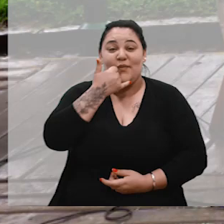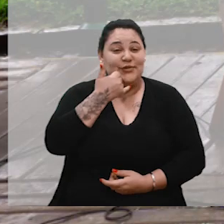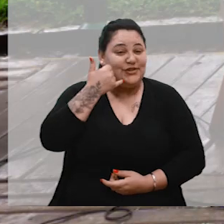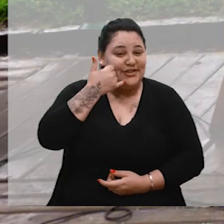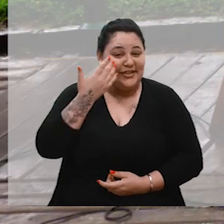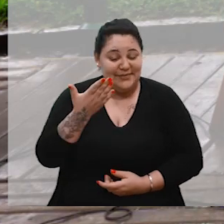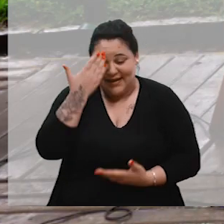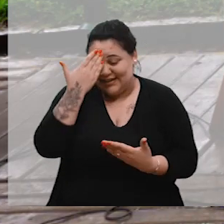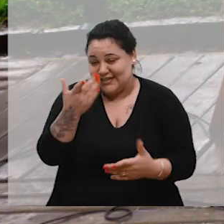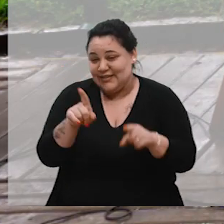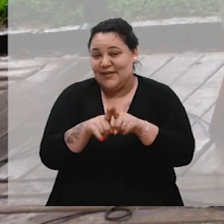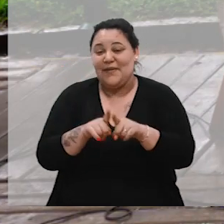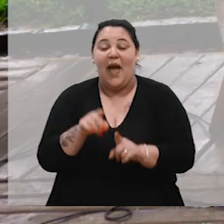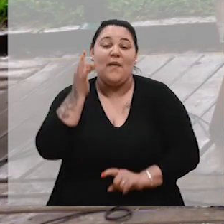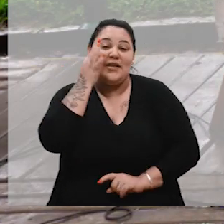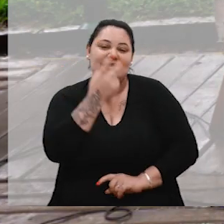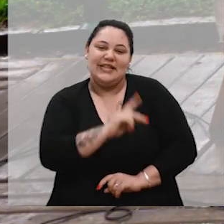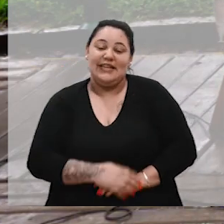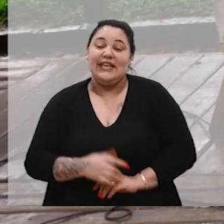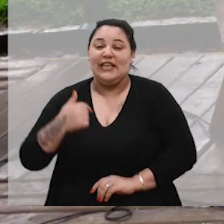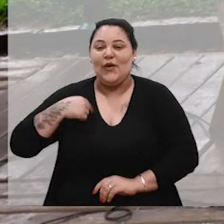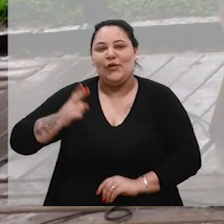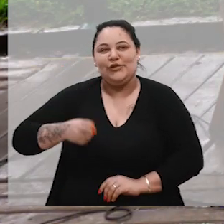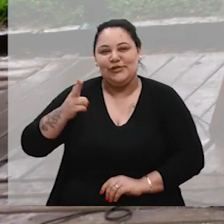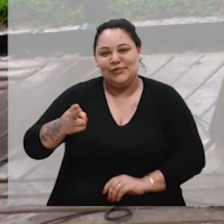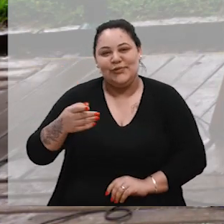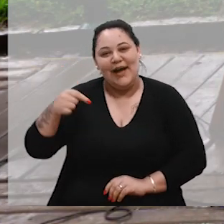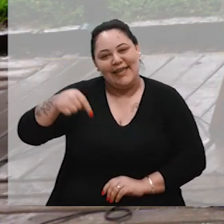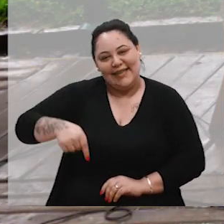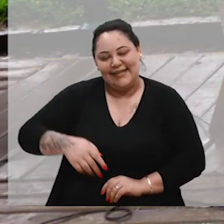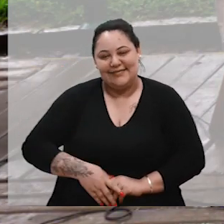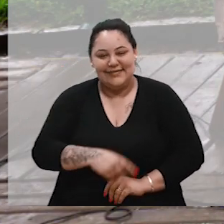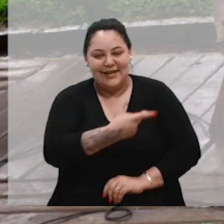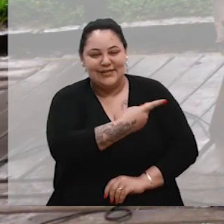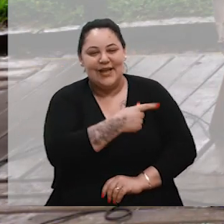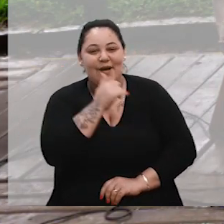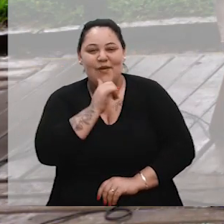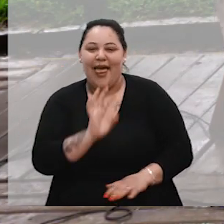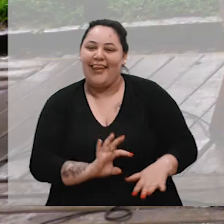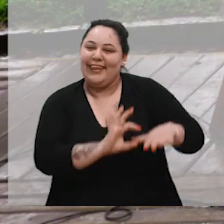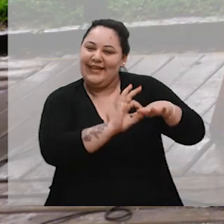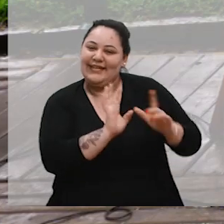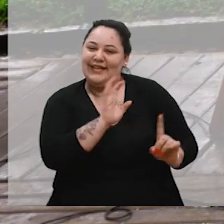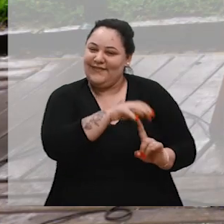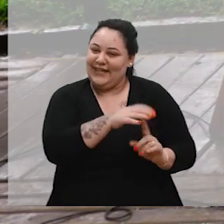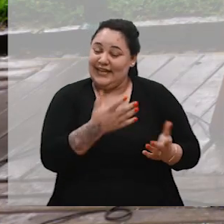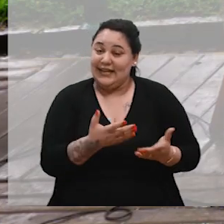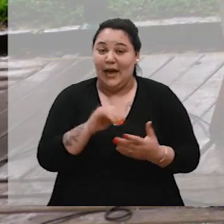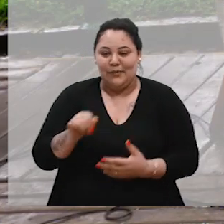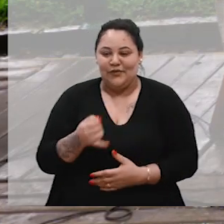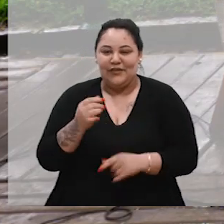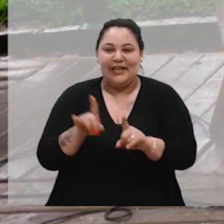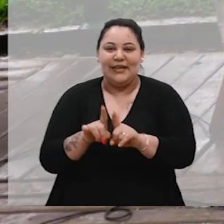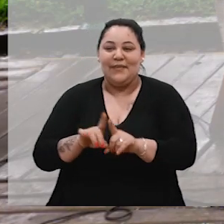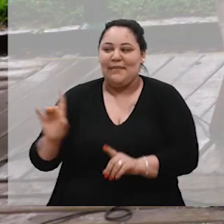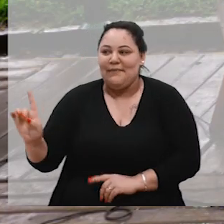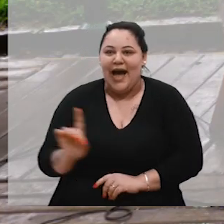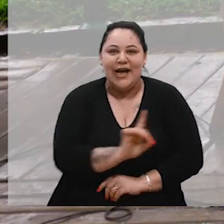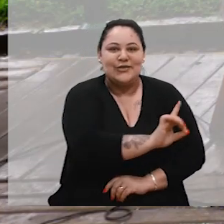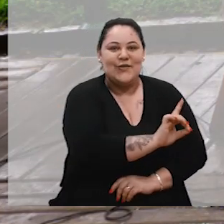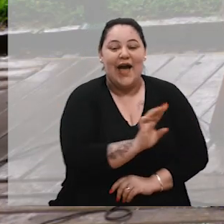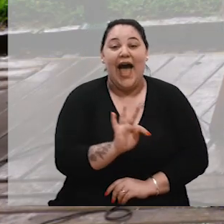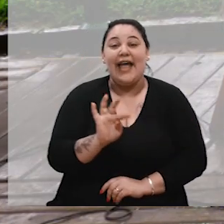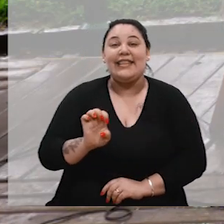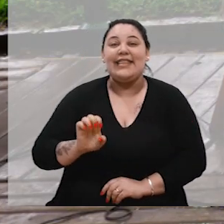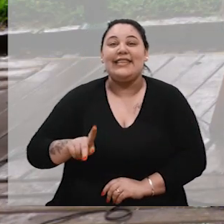pro Frei Jaime, a gente agradeceu a presença dele e eu continuo aqui com as nossas meninas patronas e aproveitar que passou